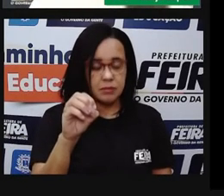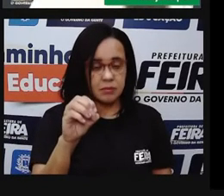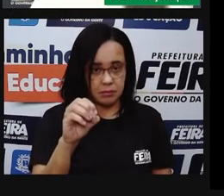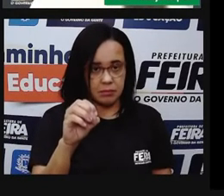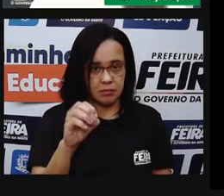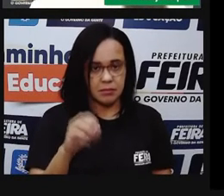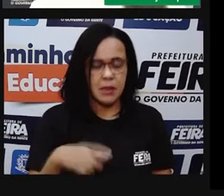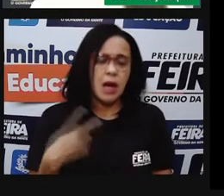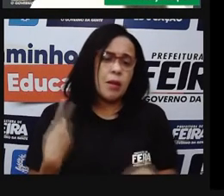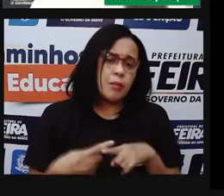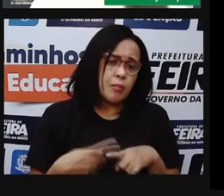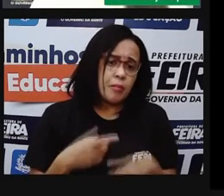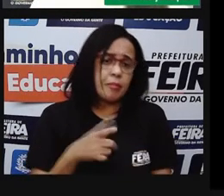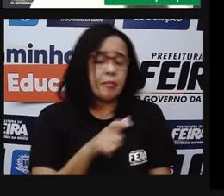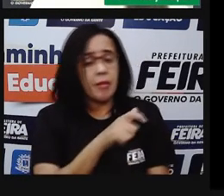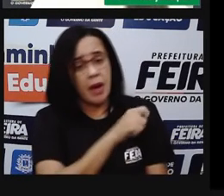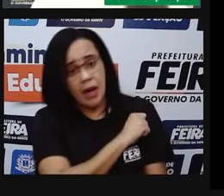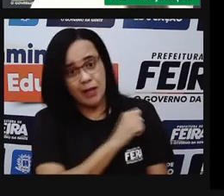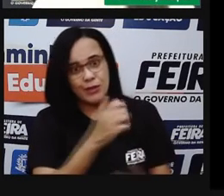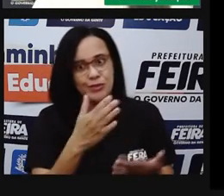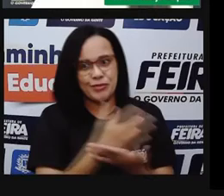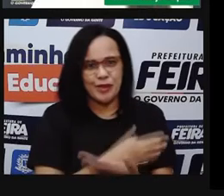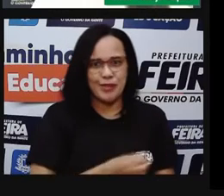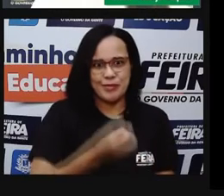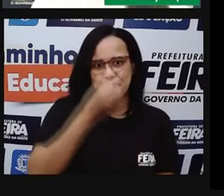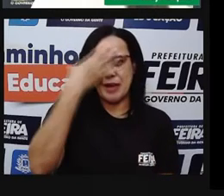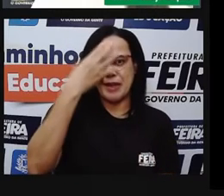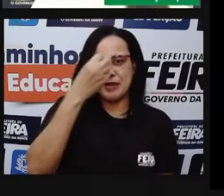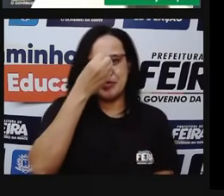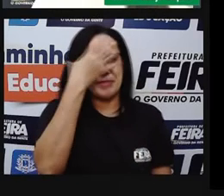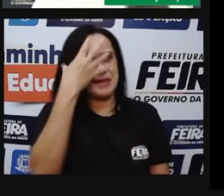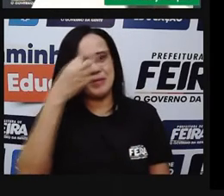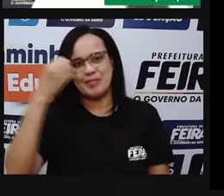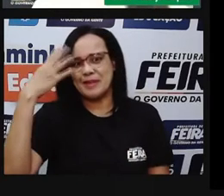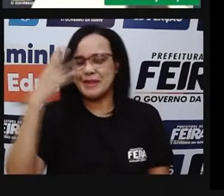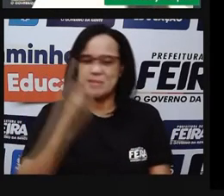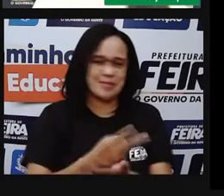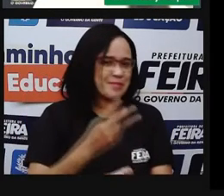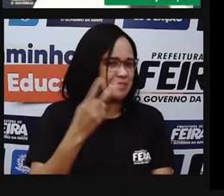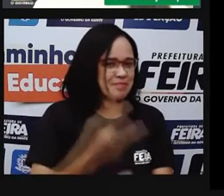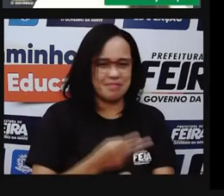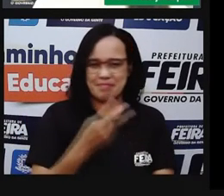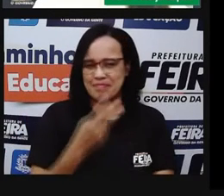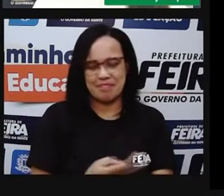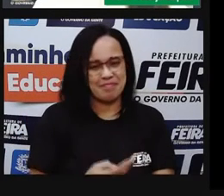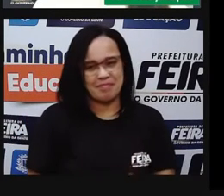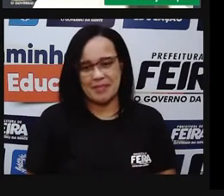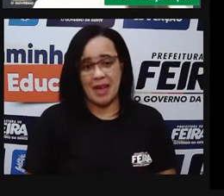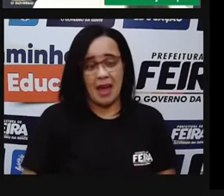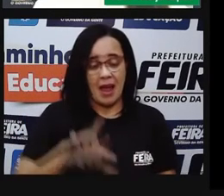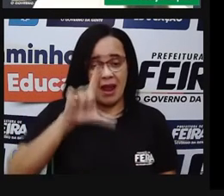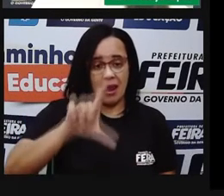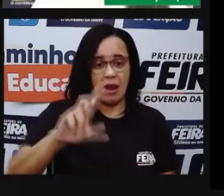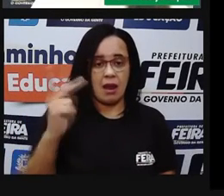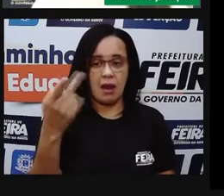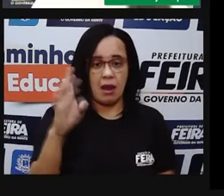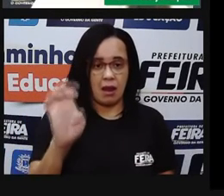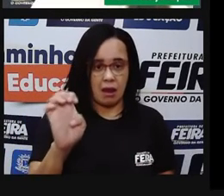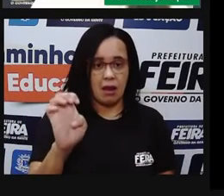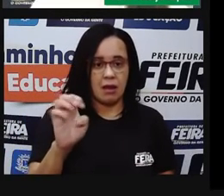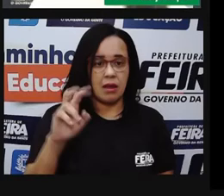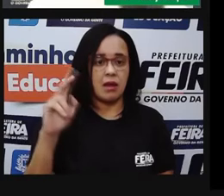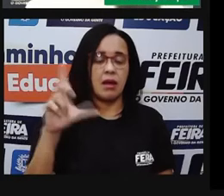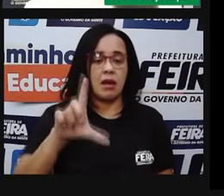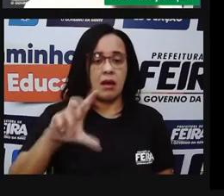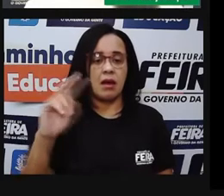facilidade essa sílaba, né? Lha, lhe, li, lho, lho. A gente vai falar um